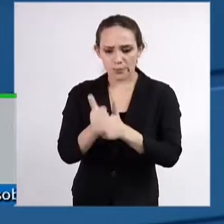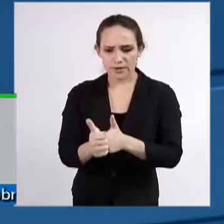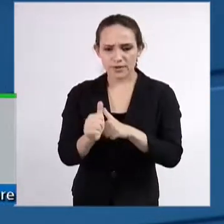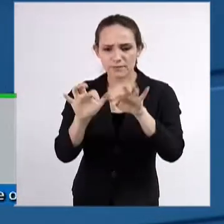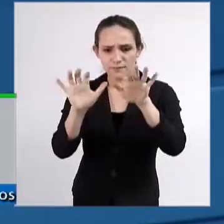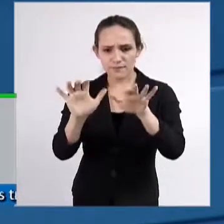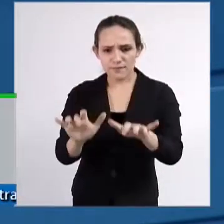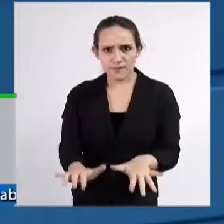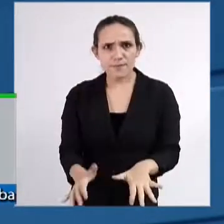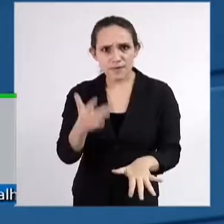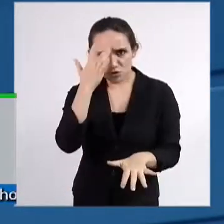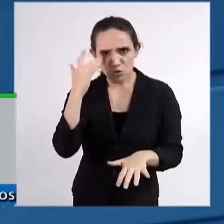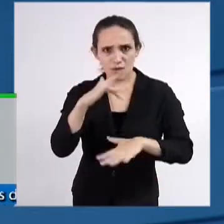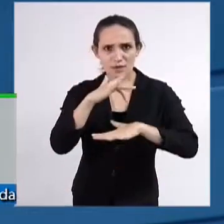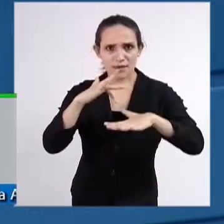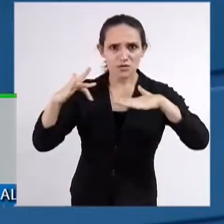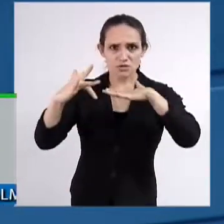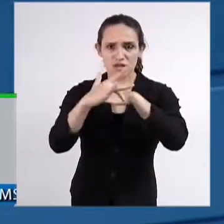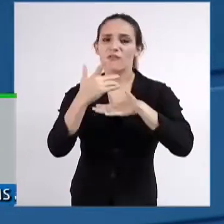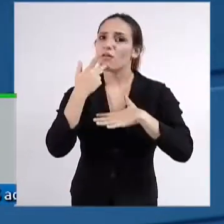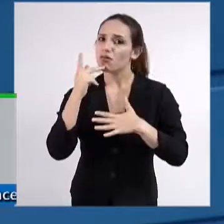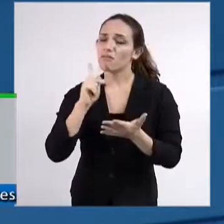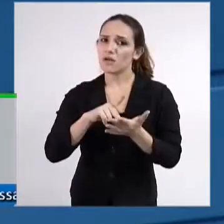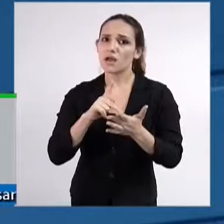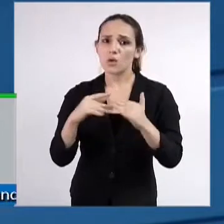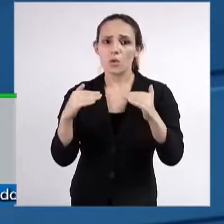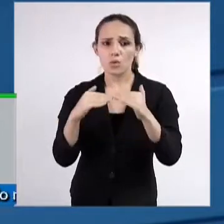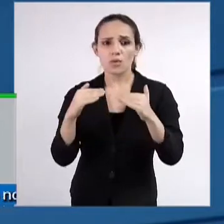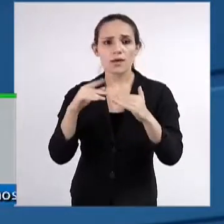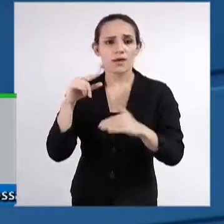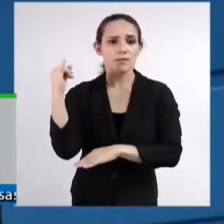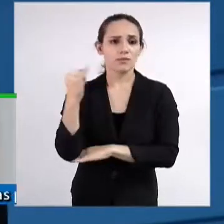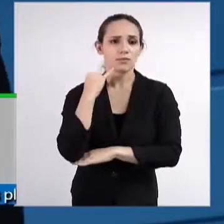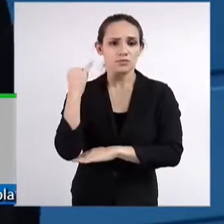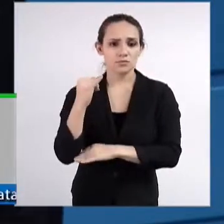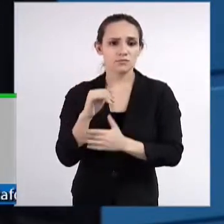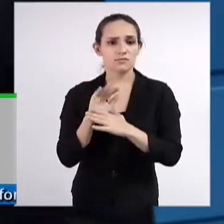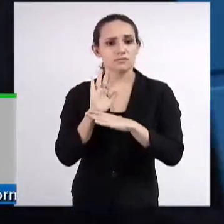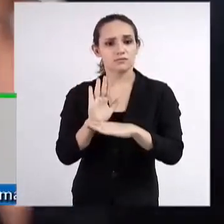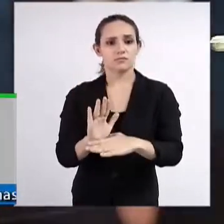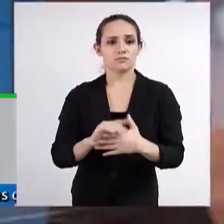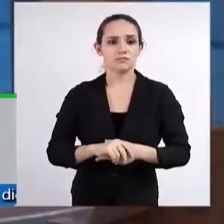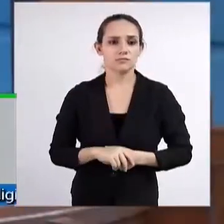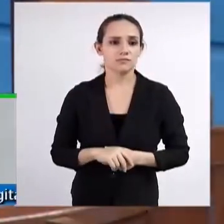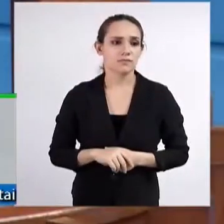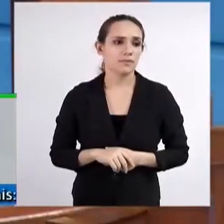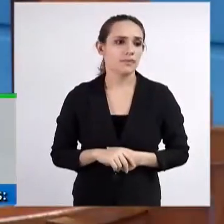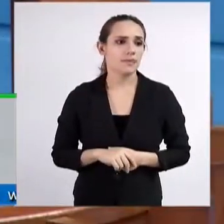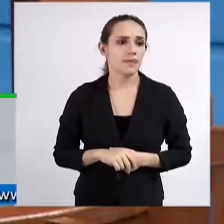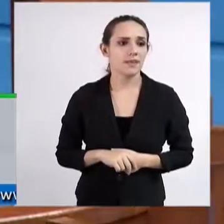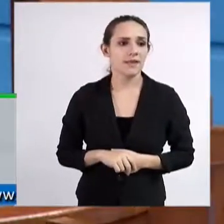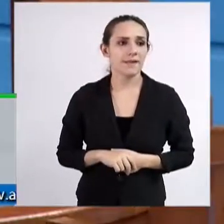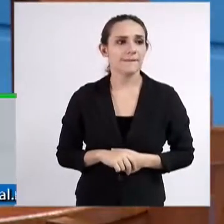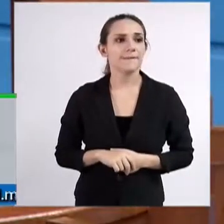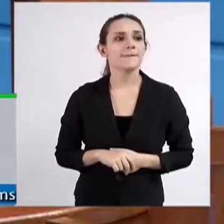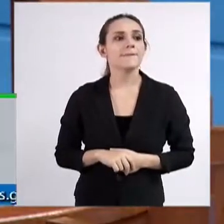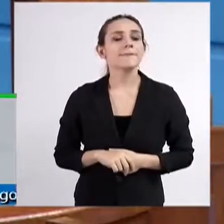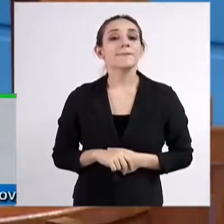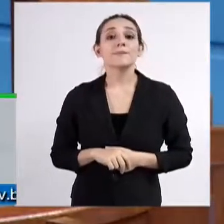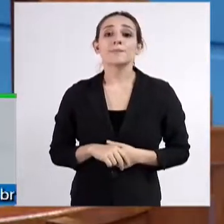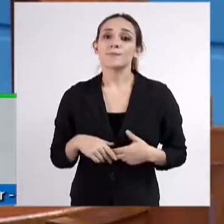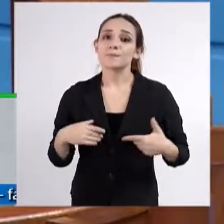e, graças a Deus, nós podemos hoje ter essa ferramenta importante de auxílio. A tarifa